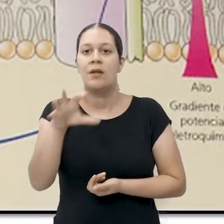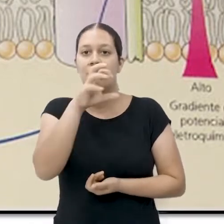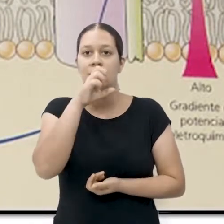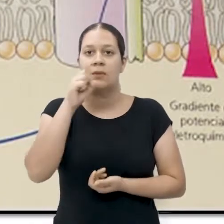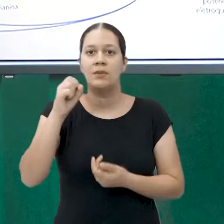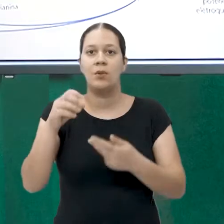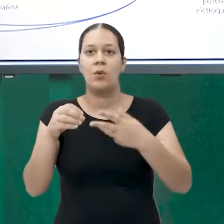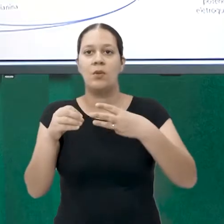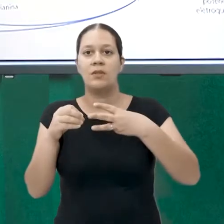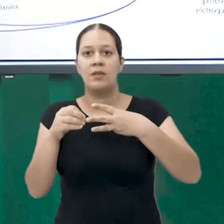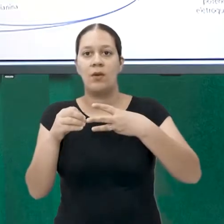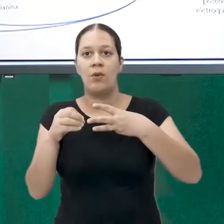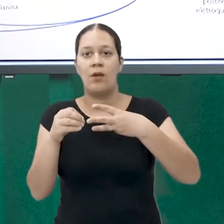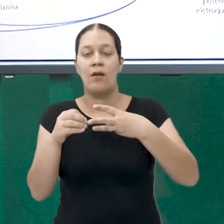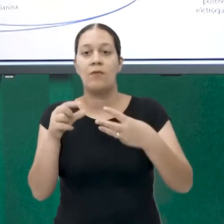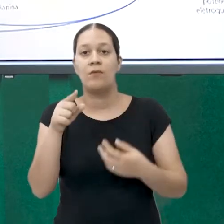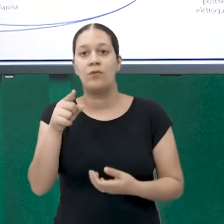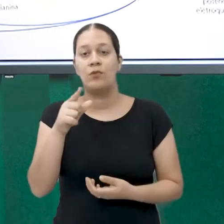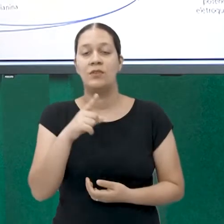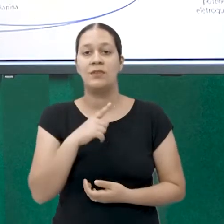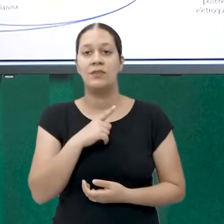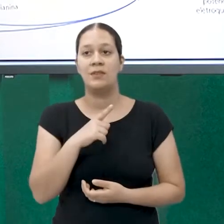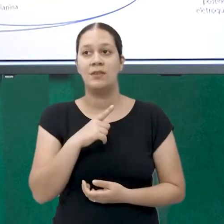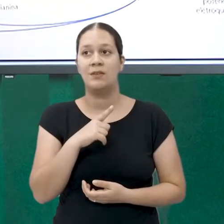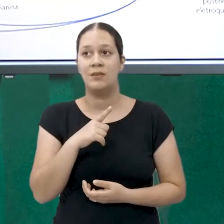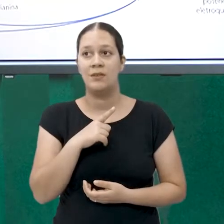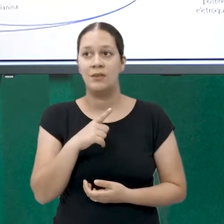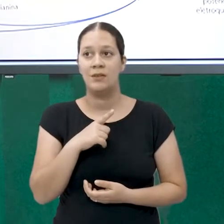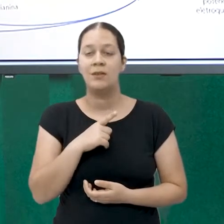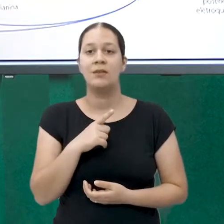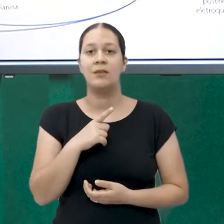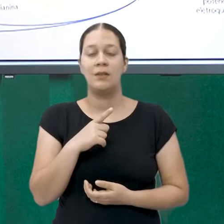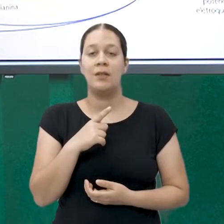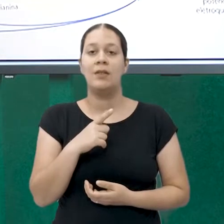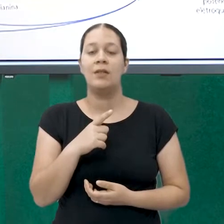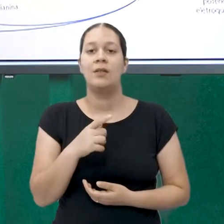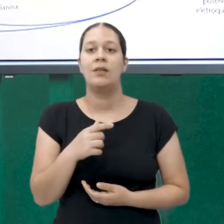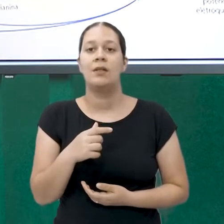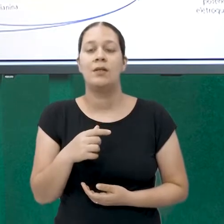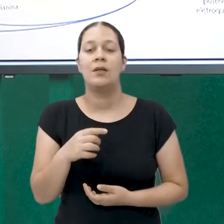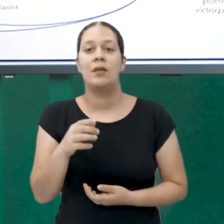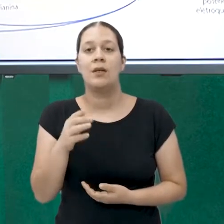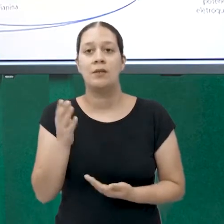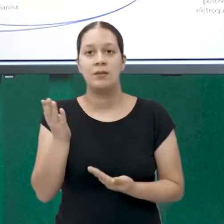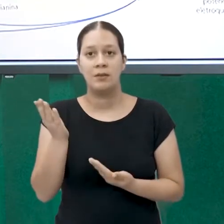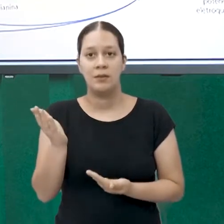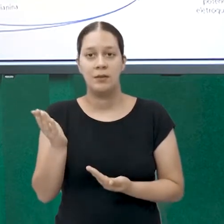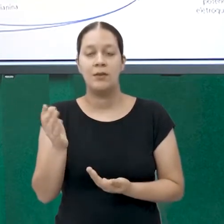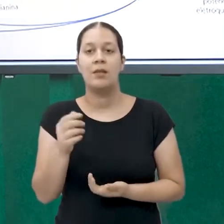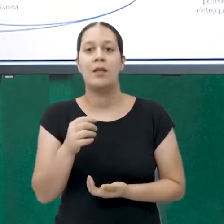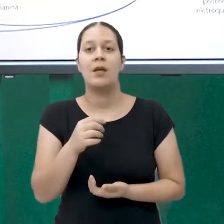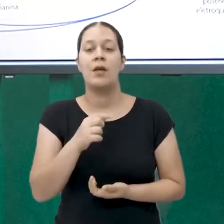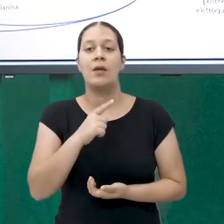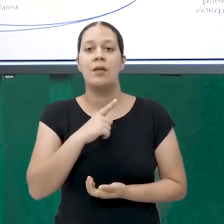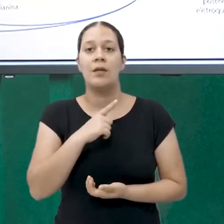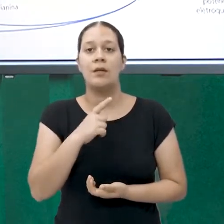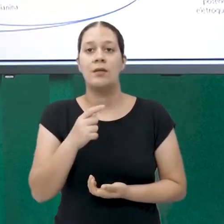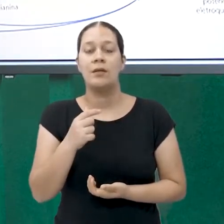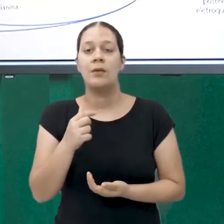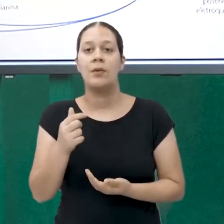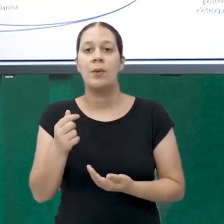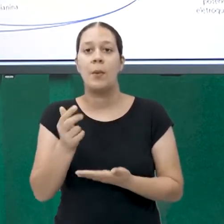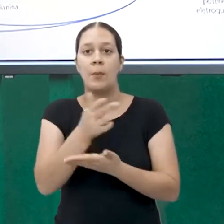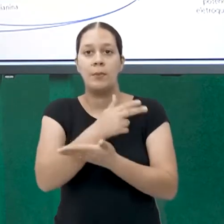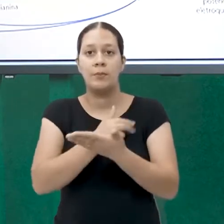ao que acontece na respiração celular, tá? Você tem aqui, ó, PS2, PS1, fotossistema